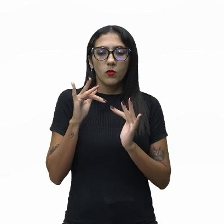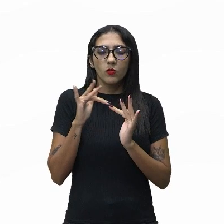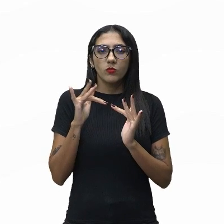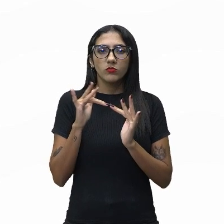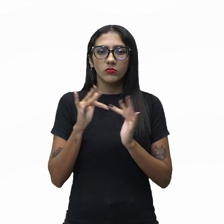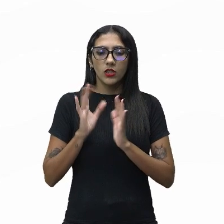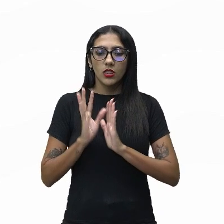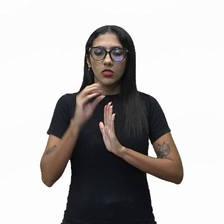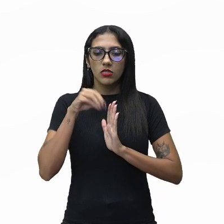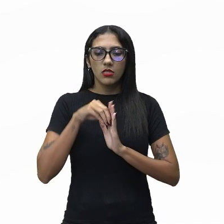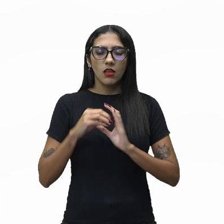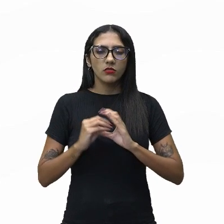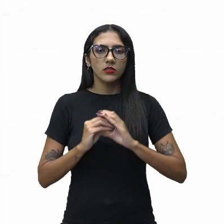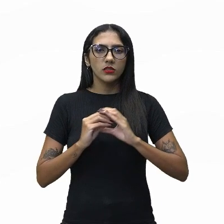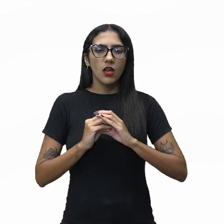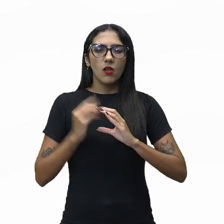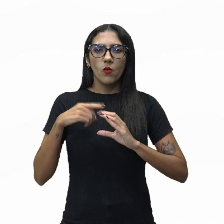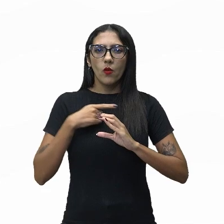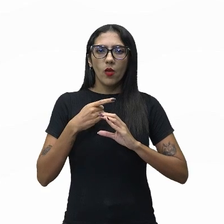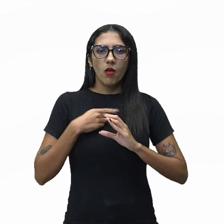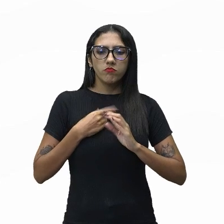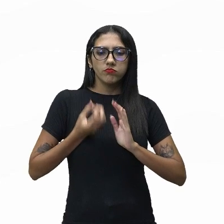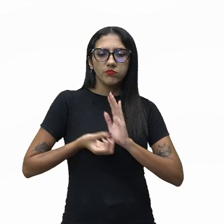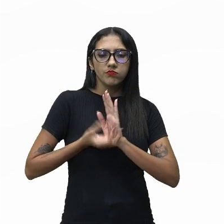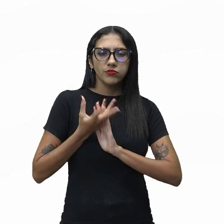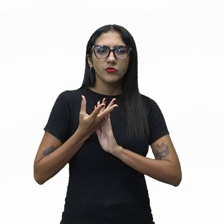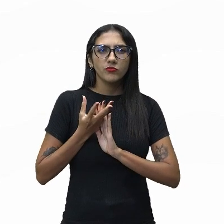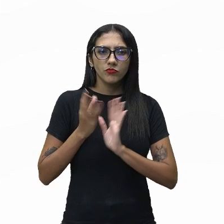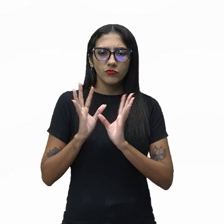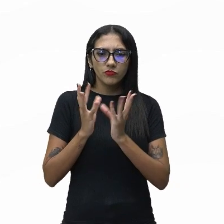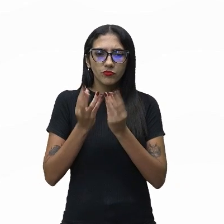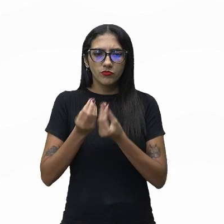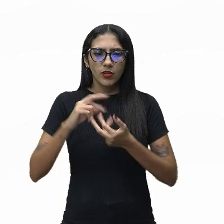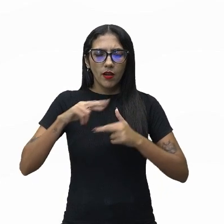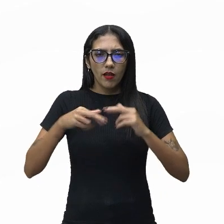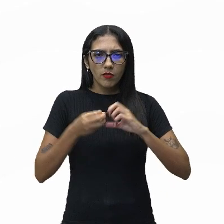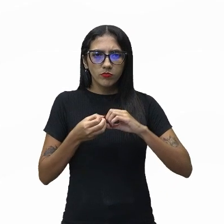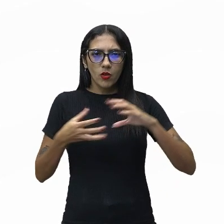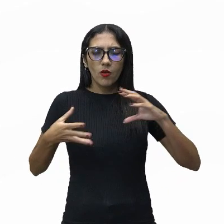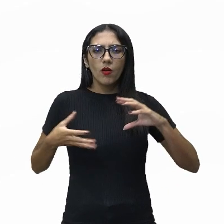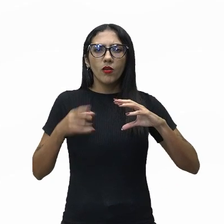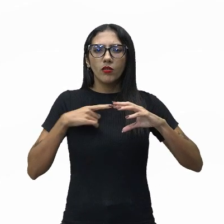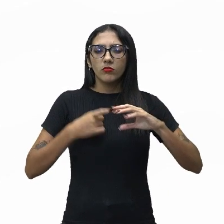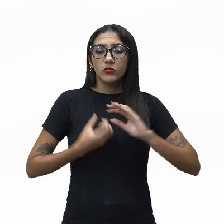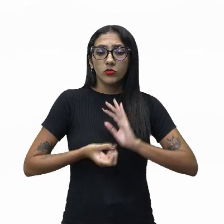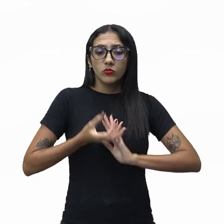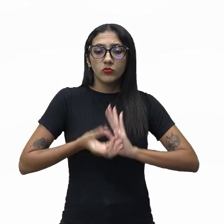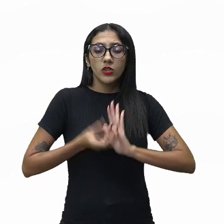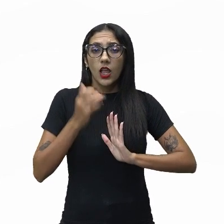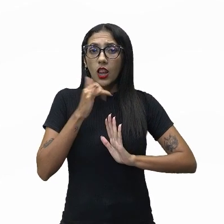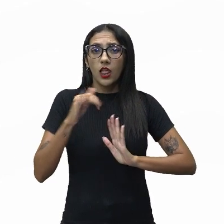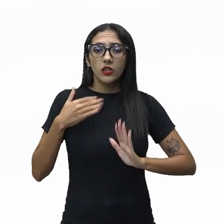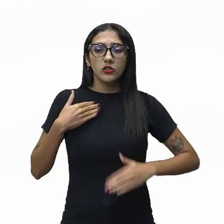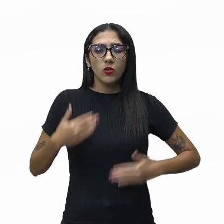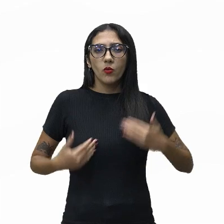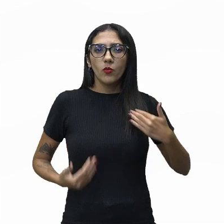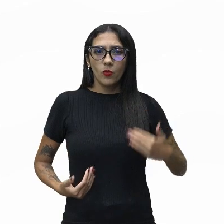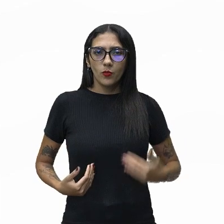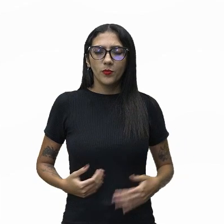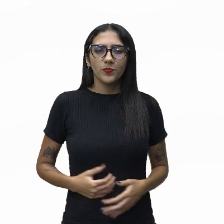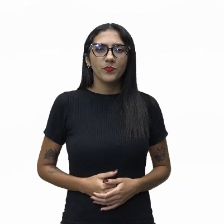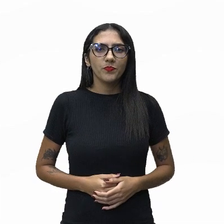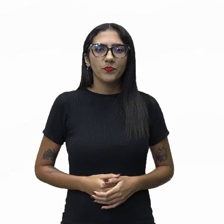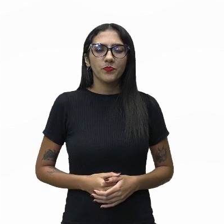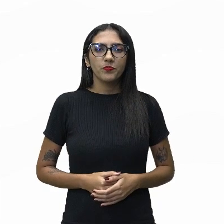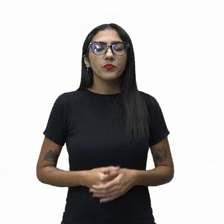das células, vão formar reações químicas que vão produzir energia para o nosso corpo funcionar. Então, o sistema